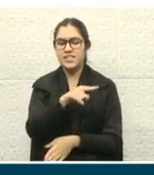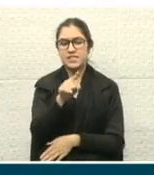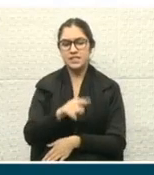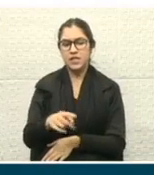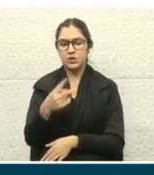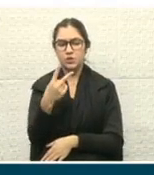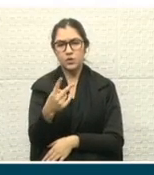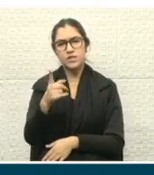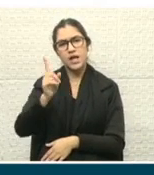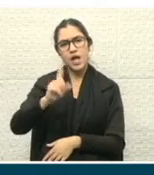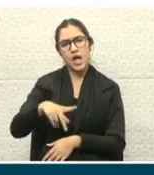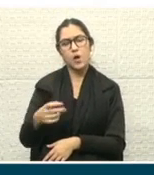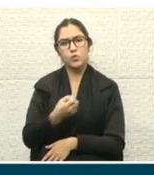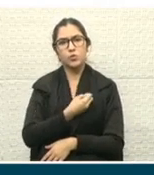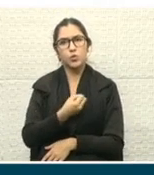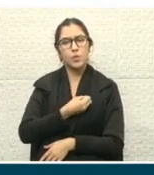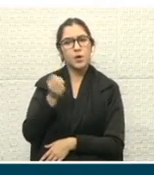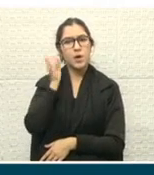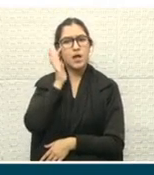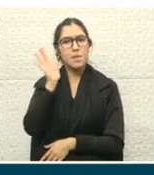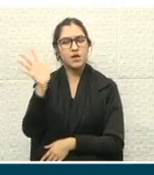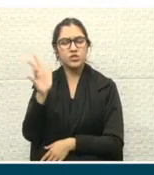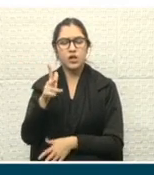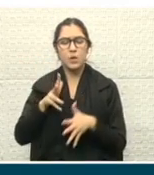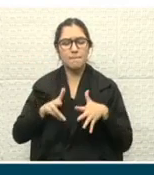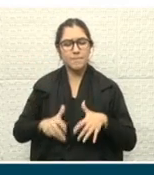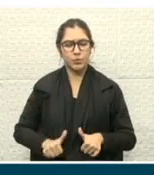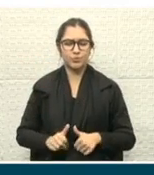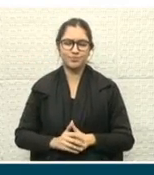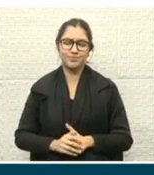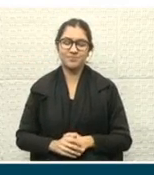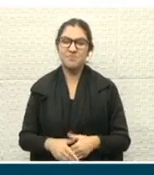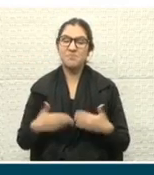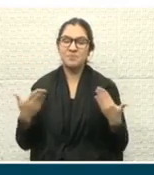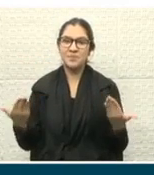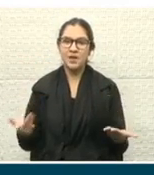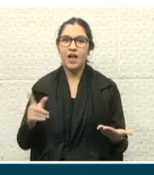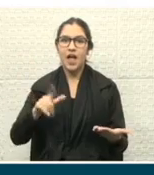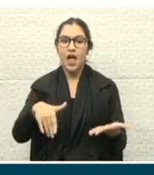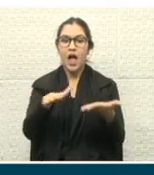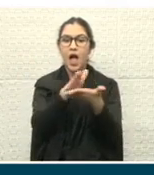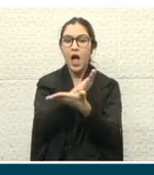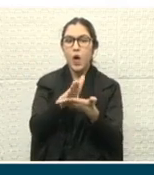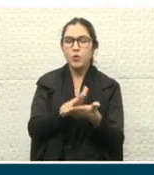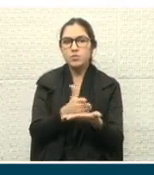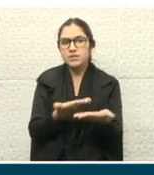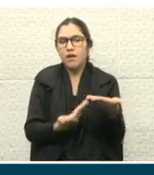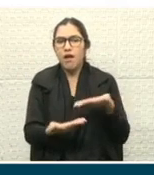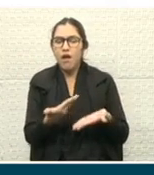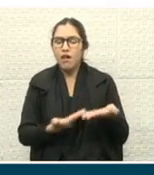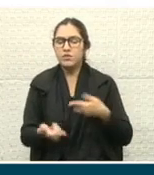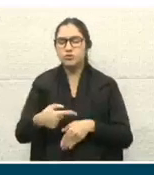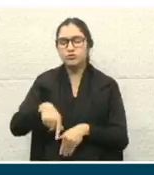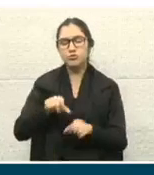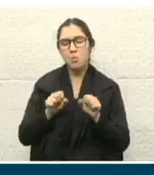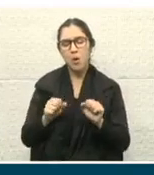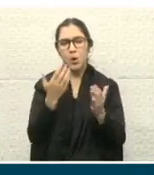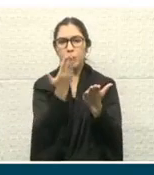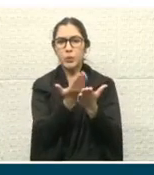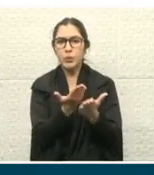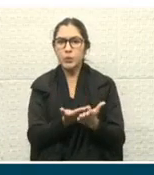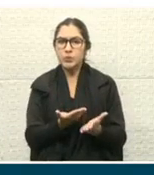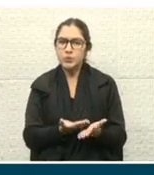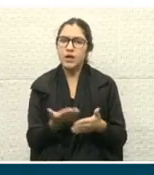Z2 será um número imaginário puro. Então, essas são algumas relações que podem ser